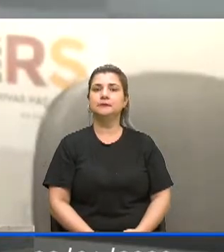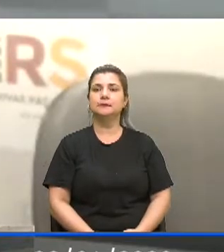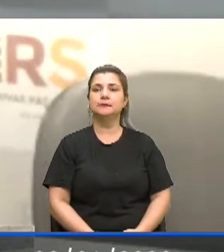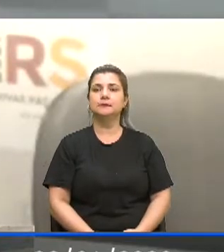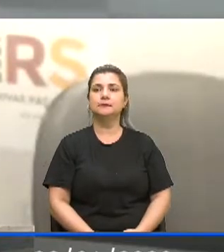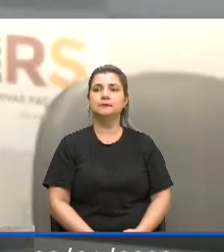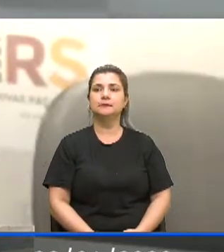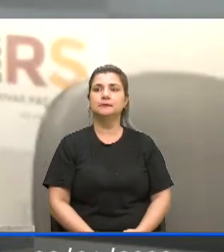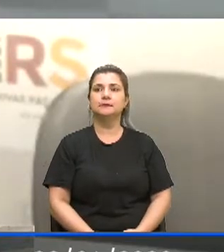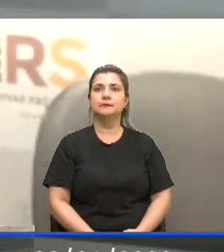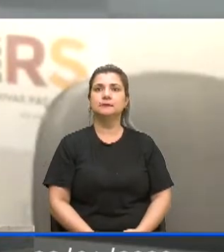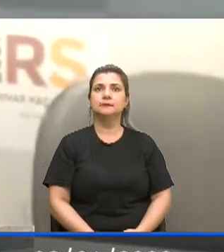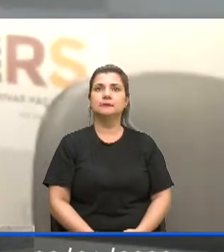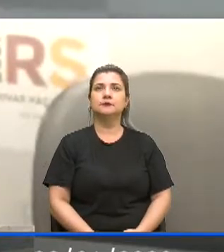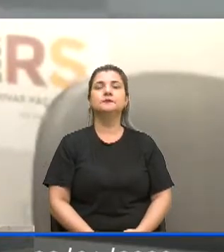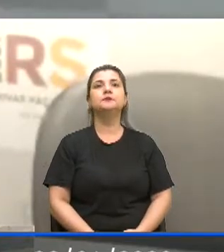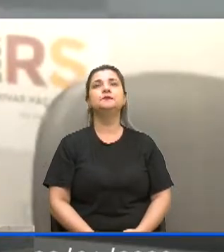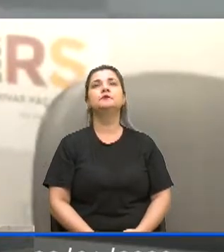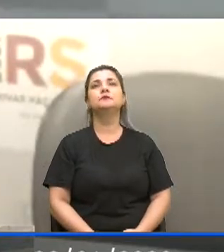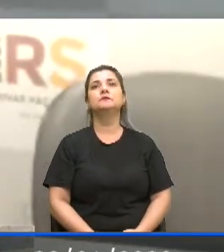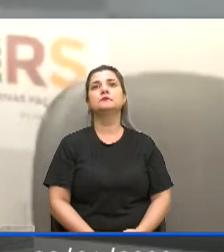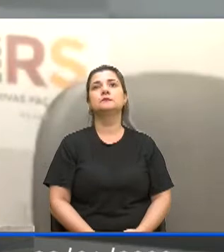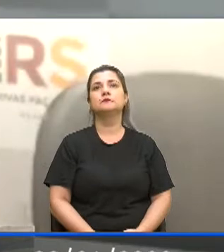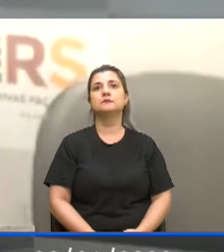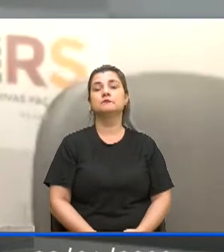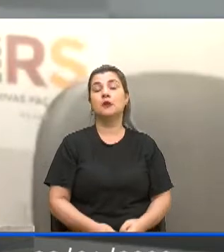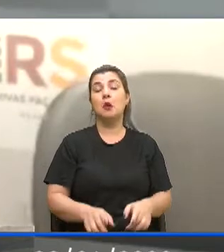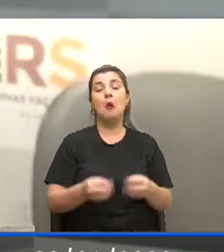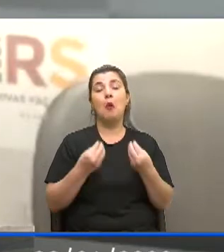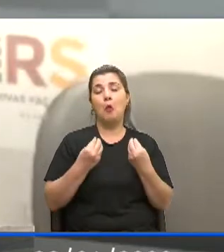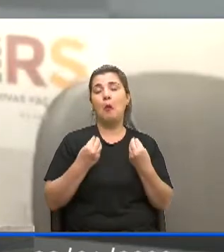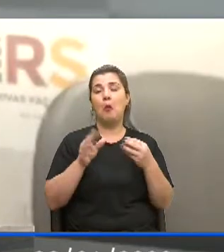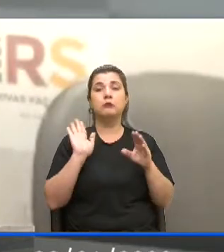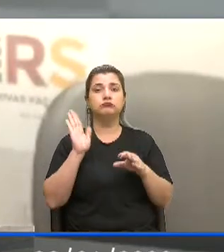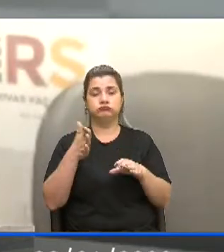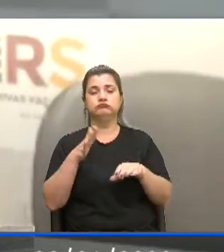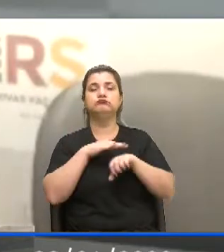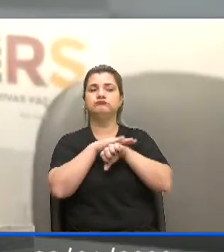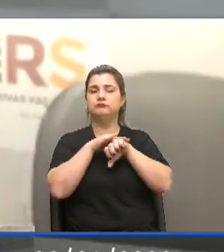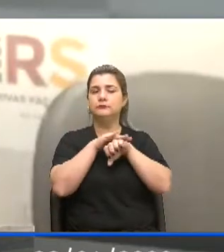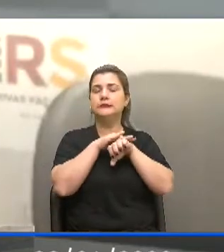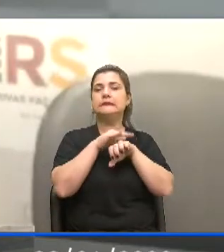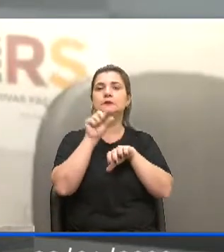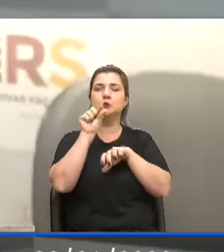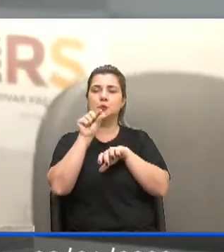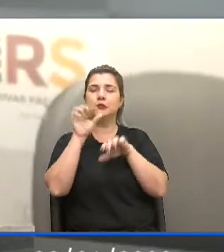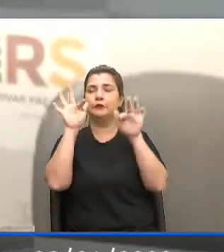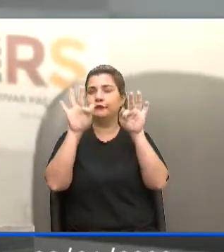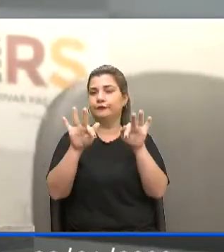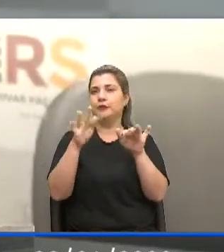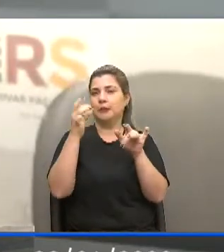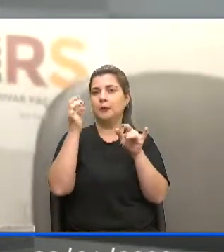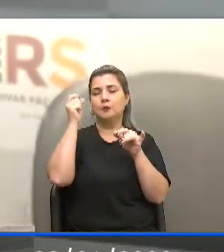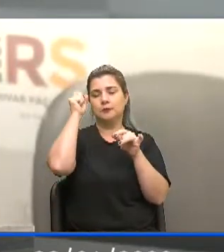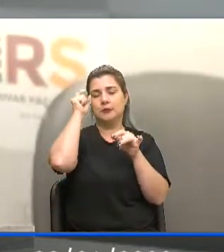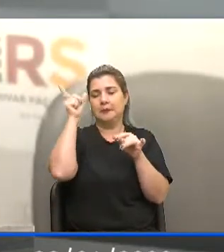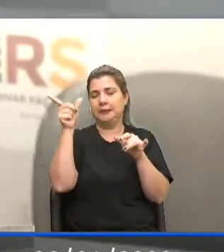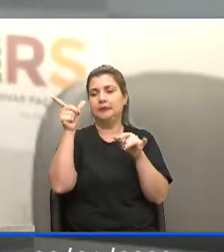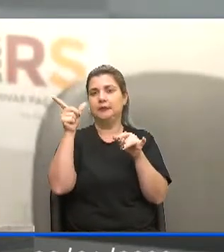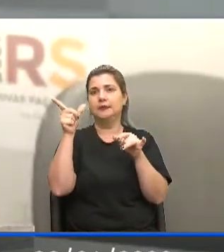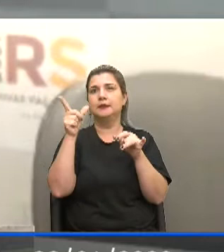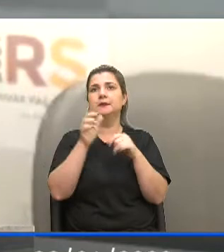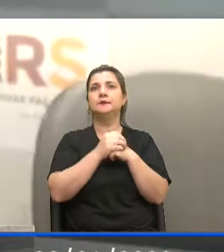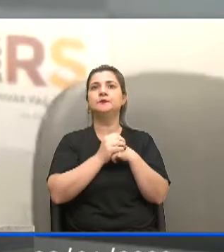Saúde. Então, como nós conversamos um pouco hoje, até no final da manhã, com alguns representantes dos